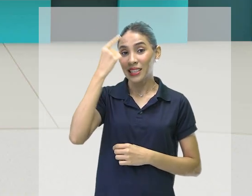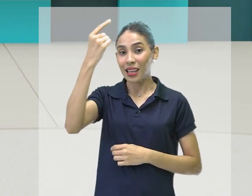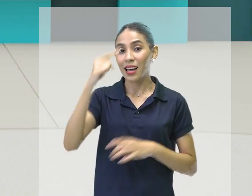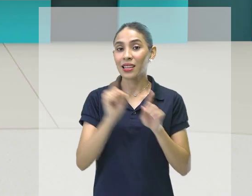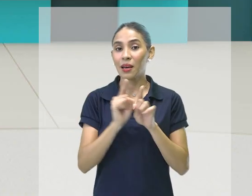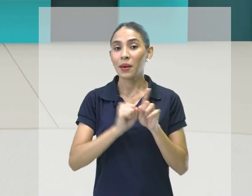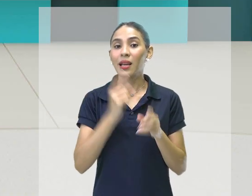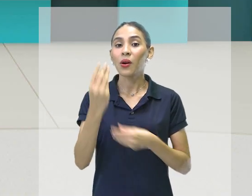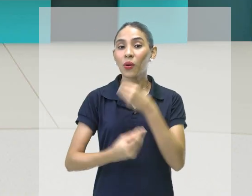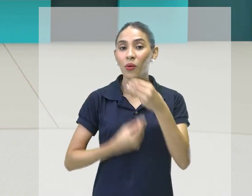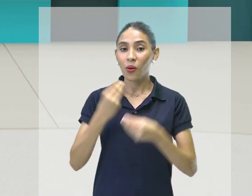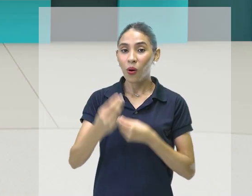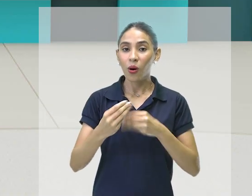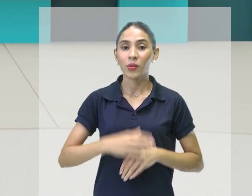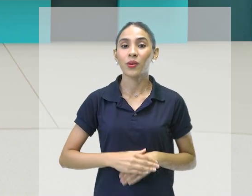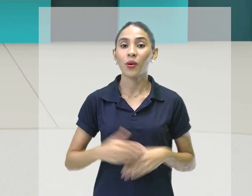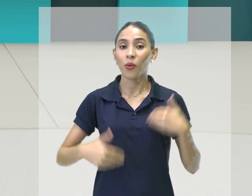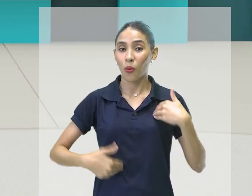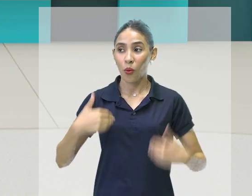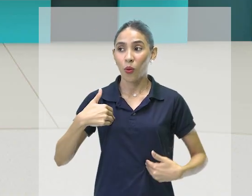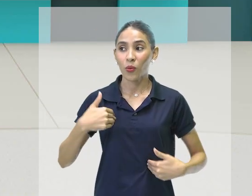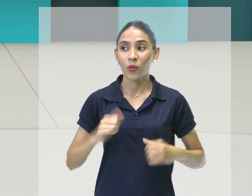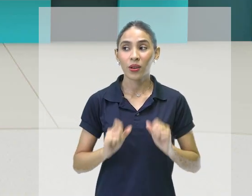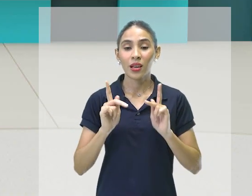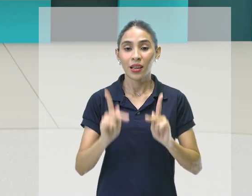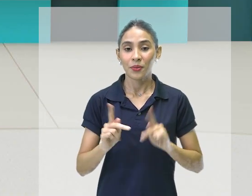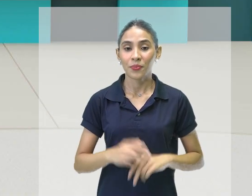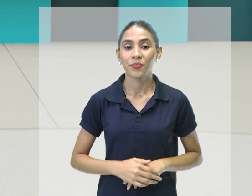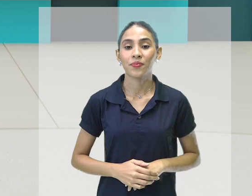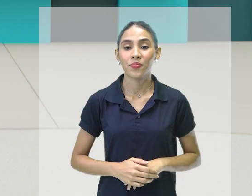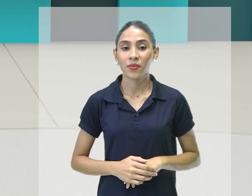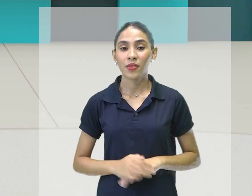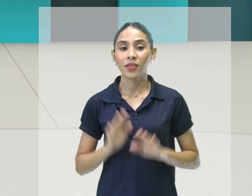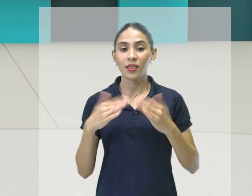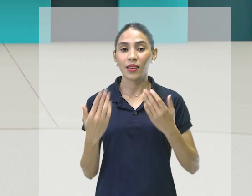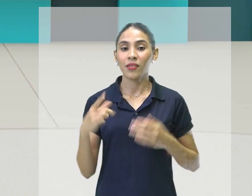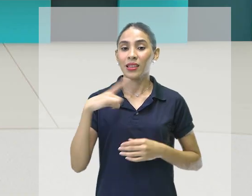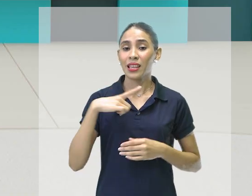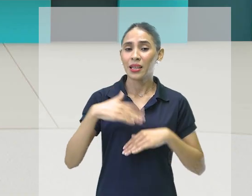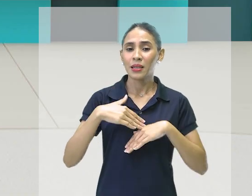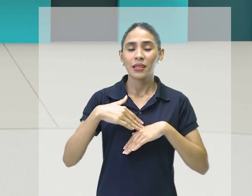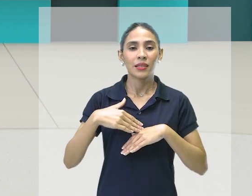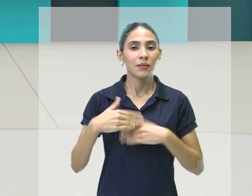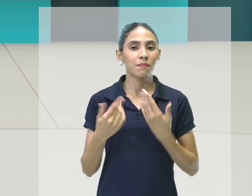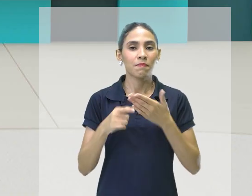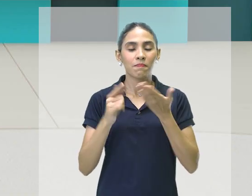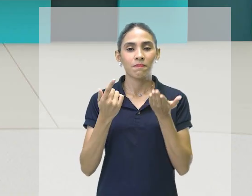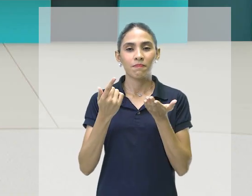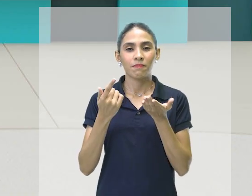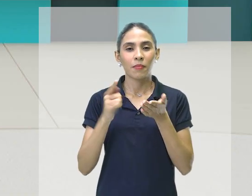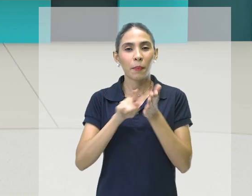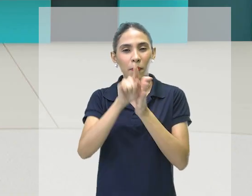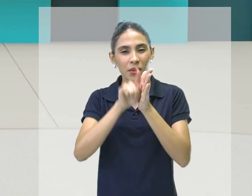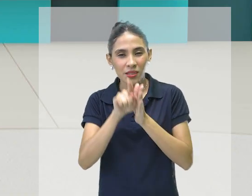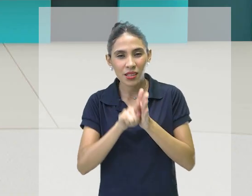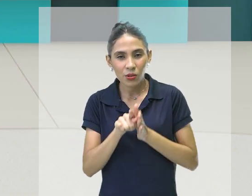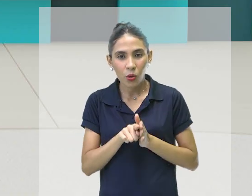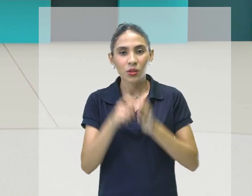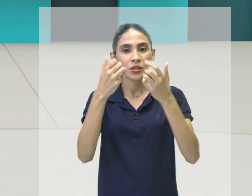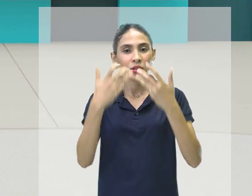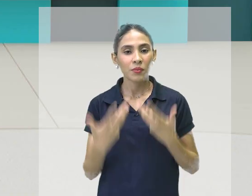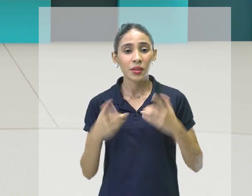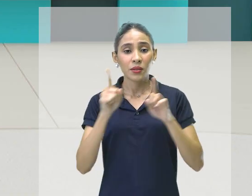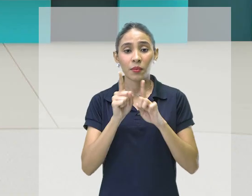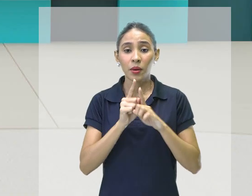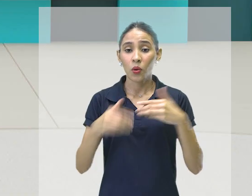pensamentos e intenções através do nosso corpo, tá? E aí tem muitos estudiosos que falam sobre